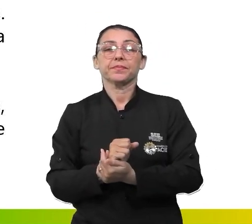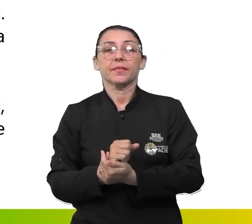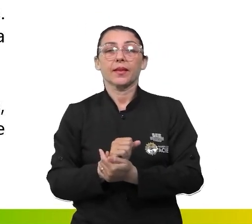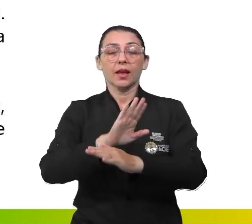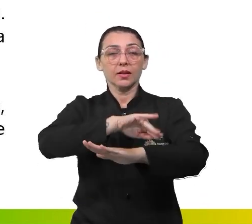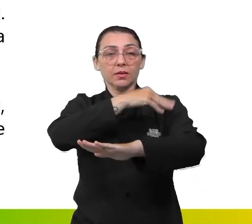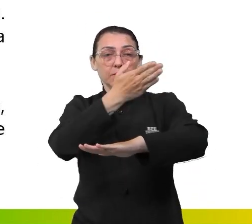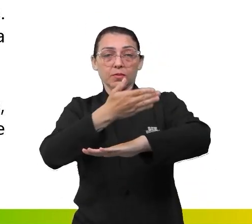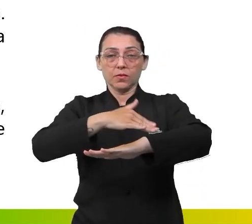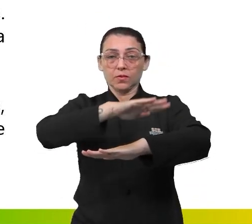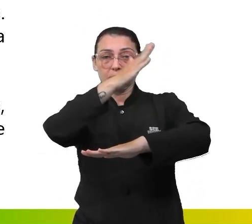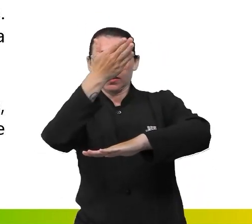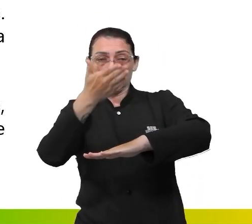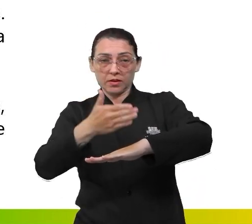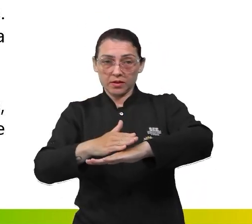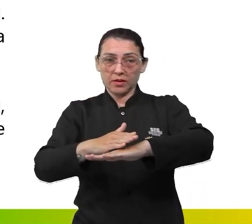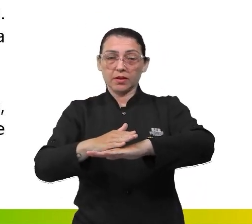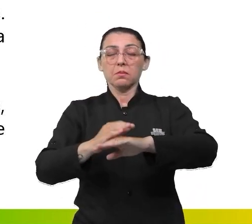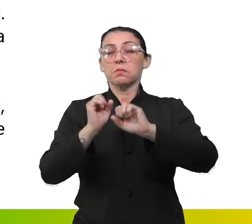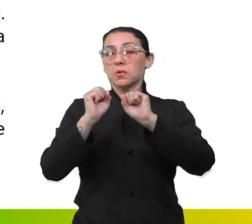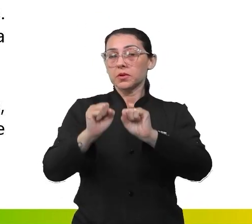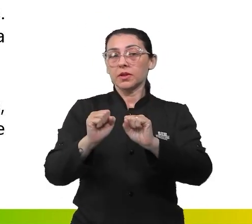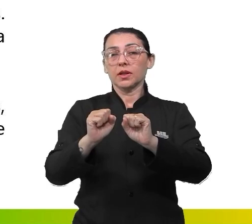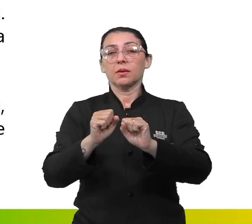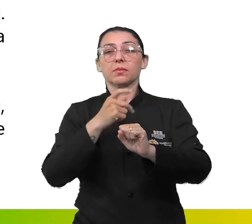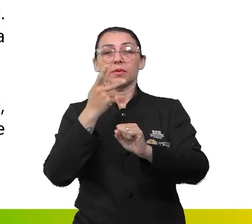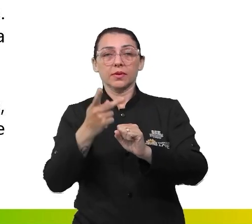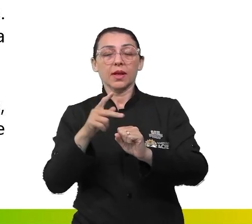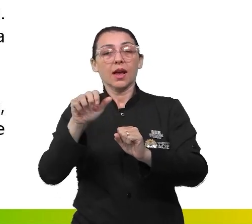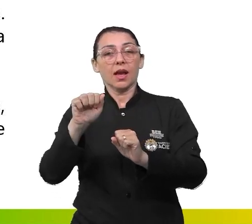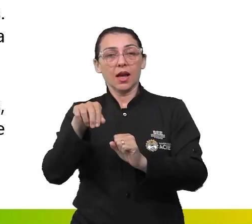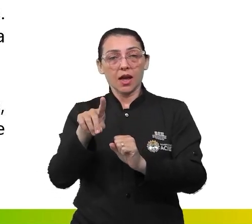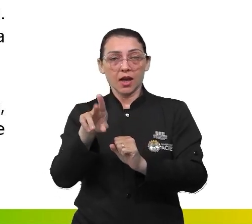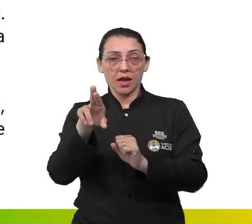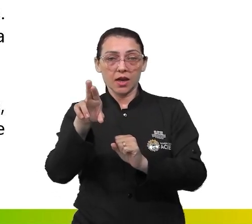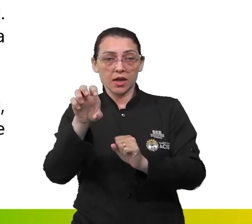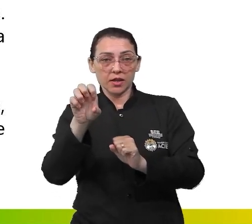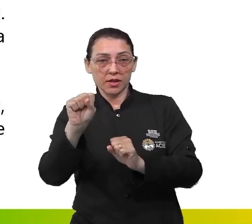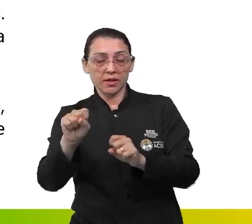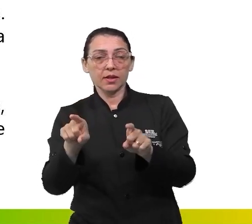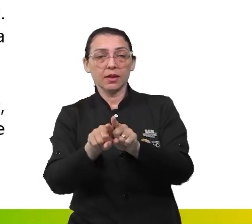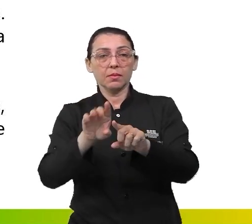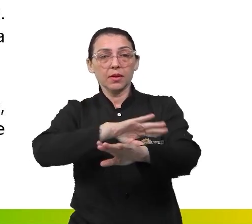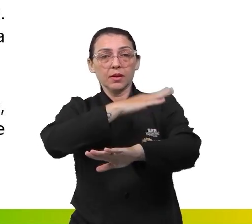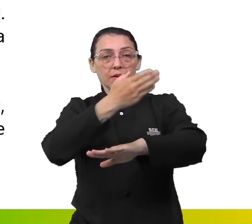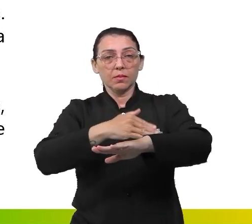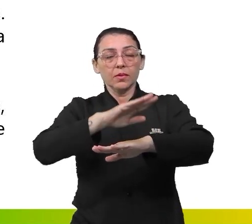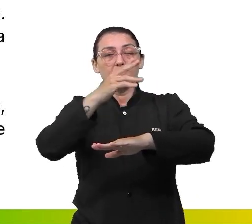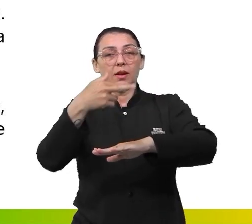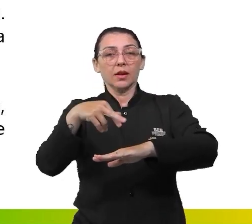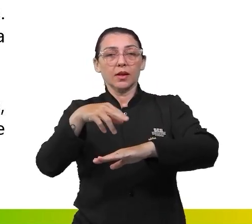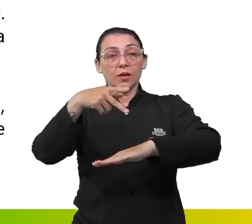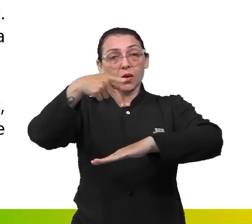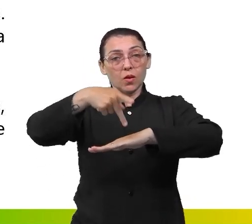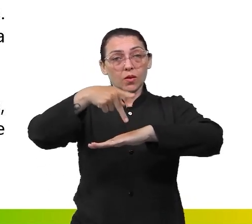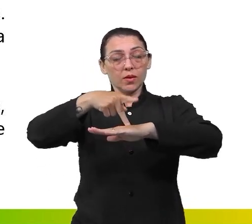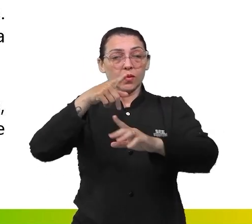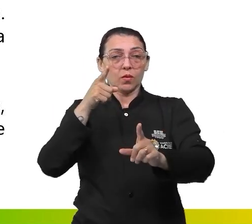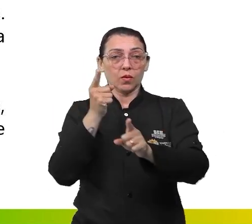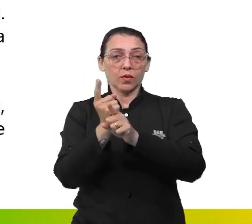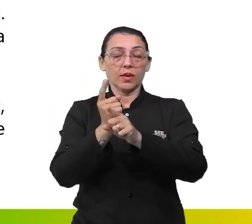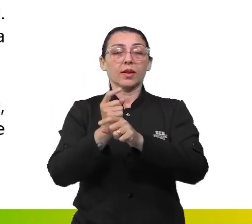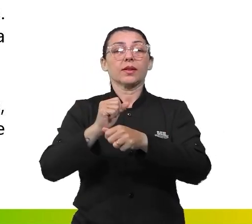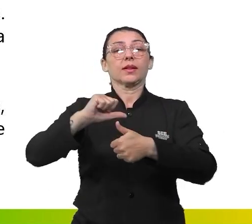de montanhas, que nós podemos citar aí a Cordilheira dos Andes e até mesmo as montanhas rochosas encontradas na América